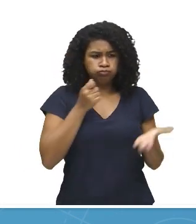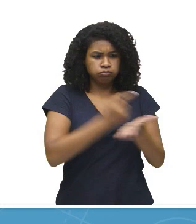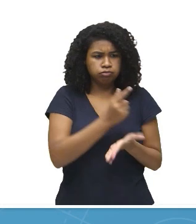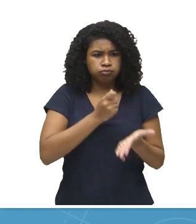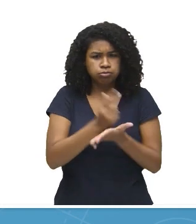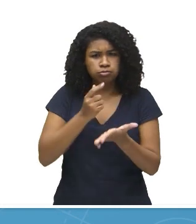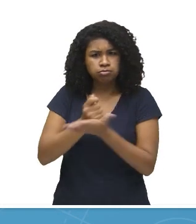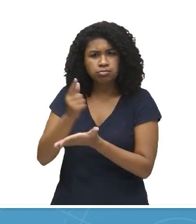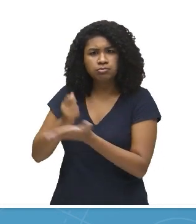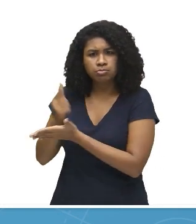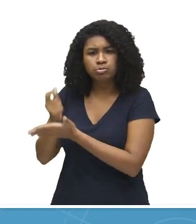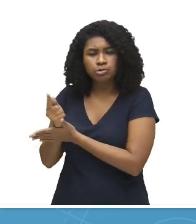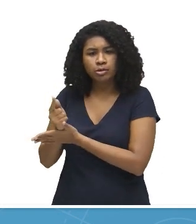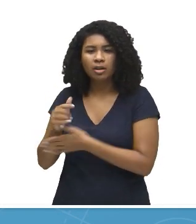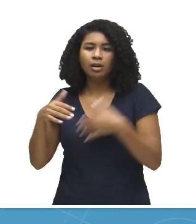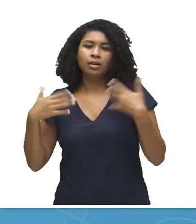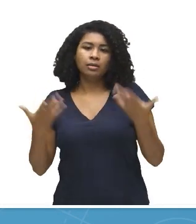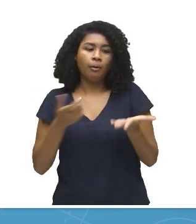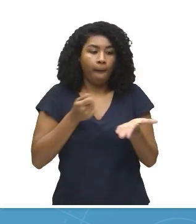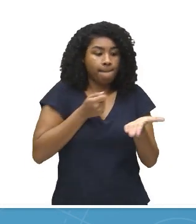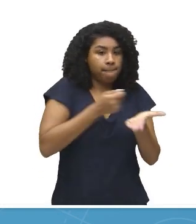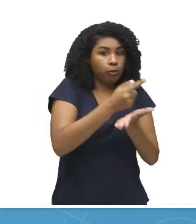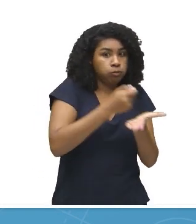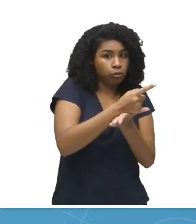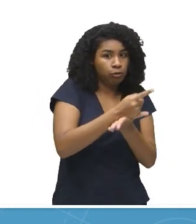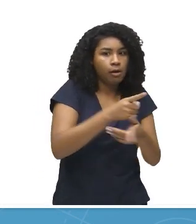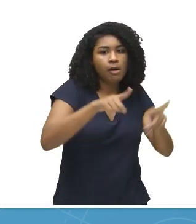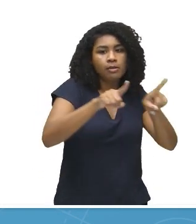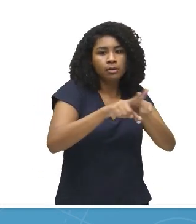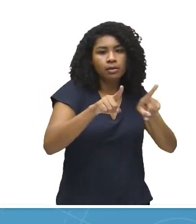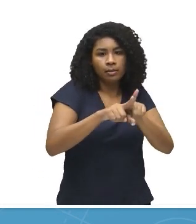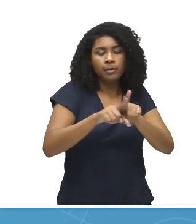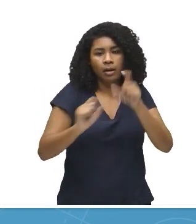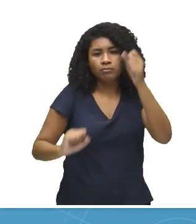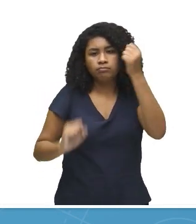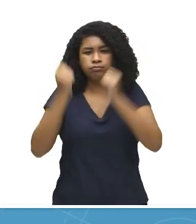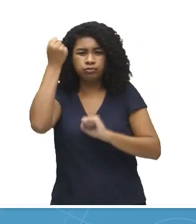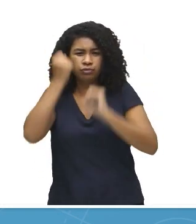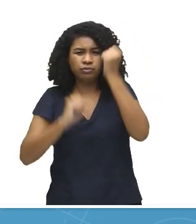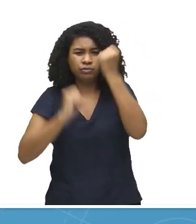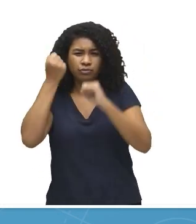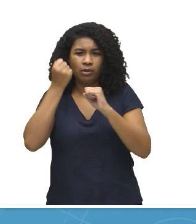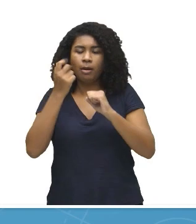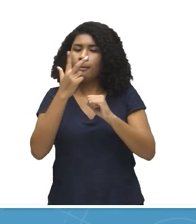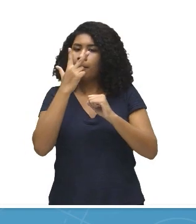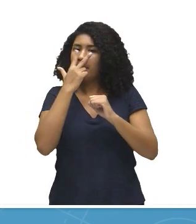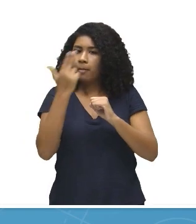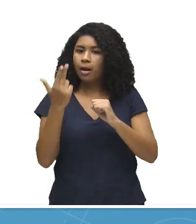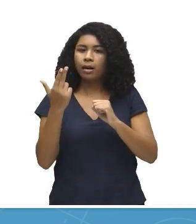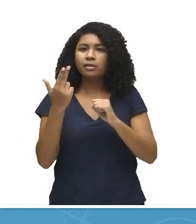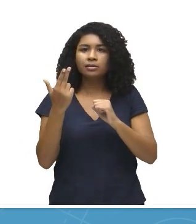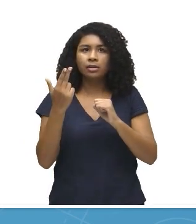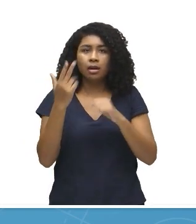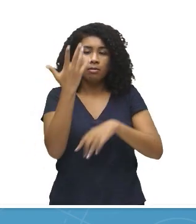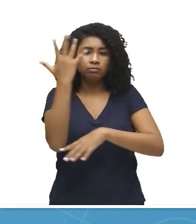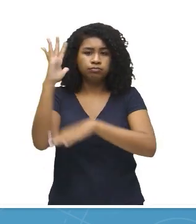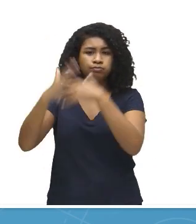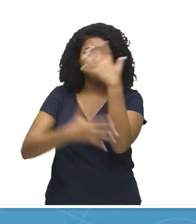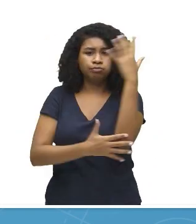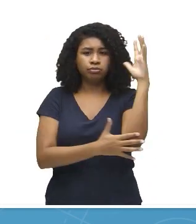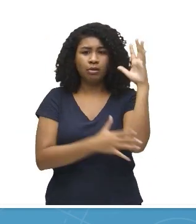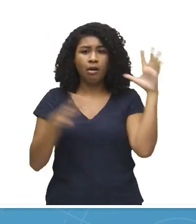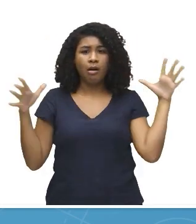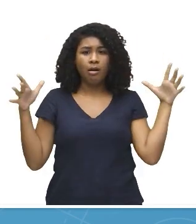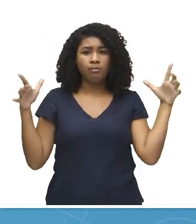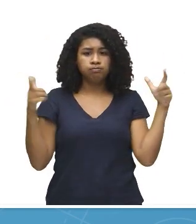consumo quanto a industrialização, eles acabam diminuindo os recursos, olha, da natureza, né?